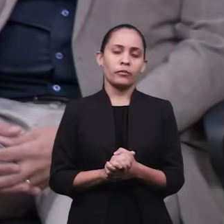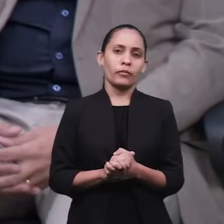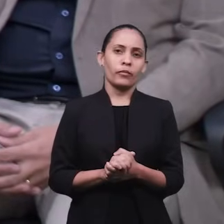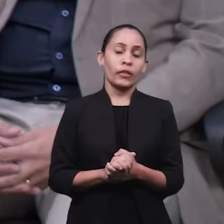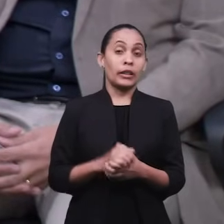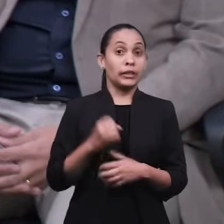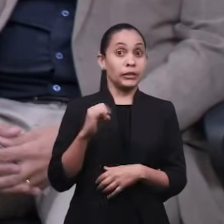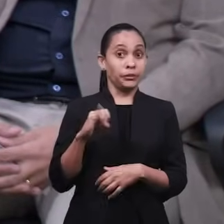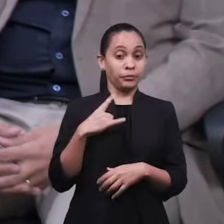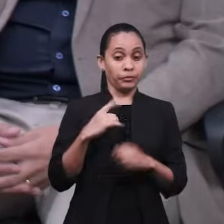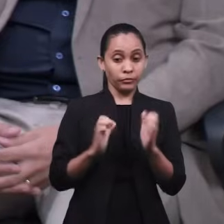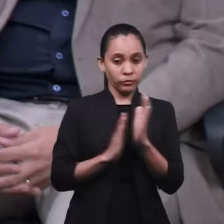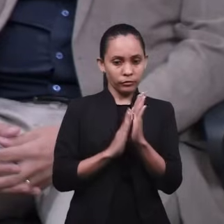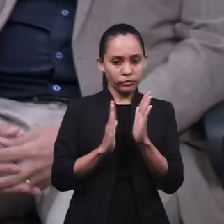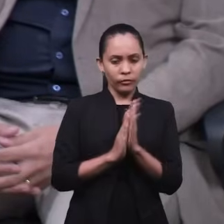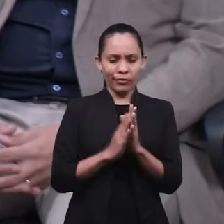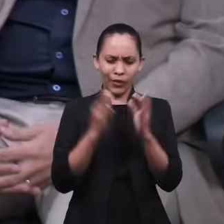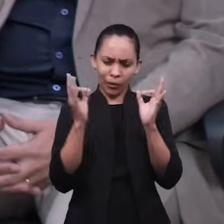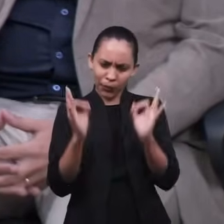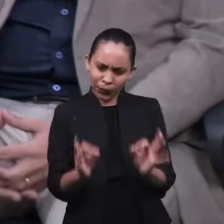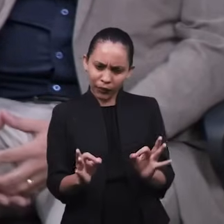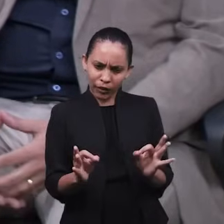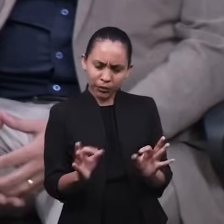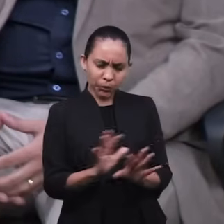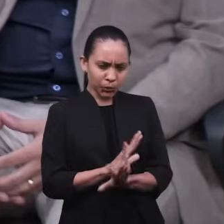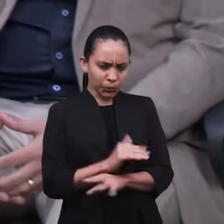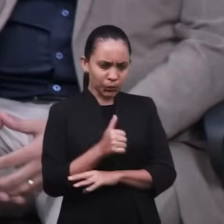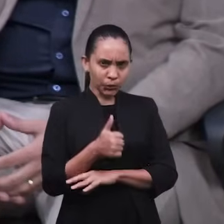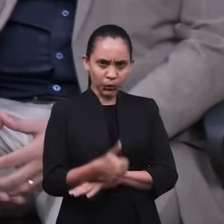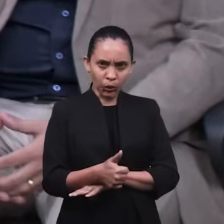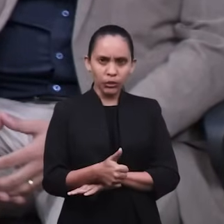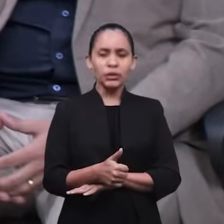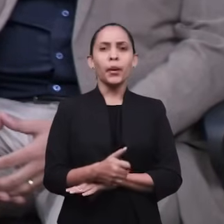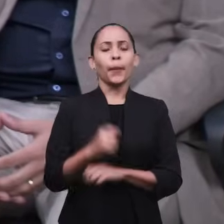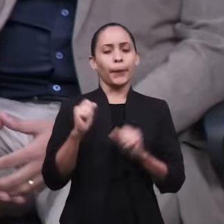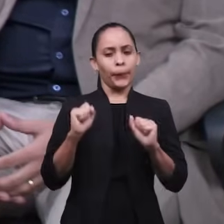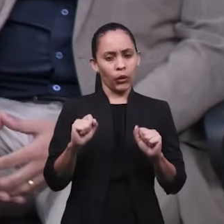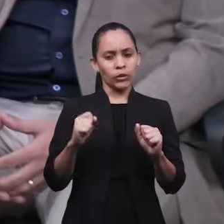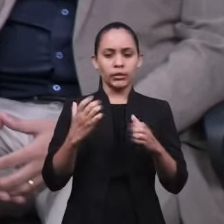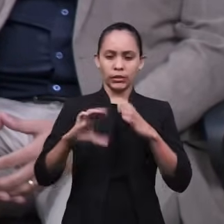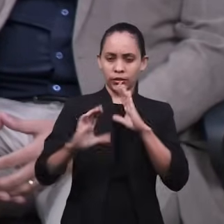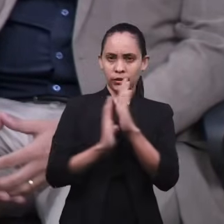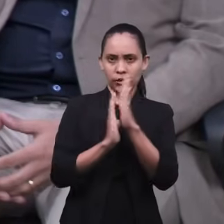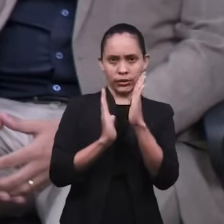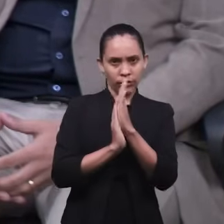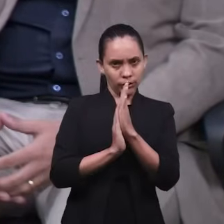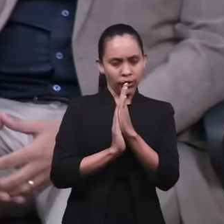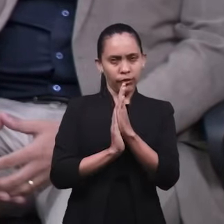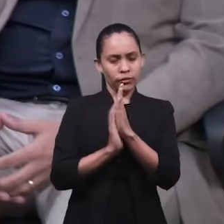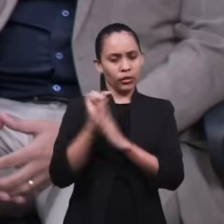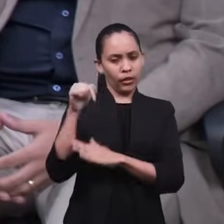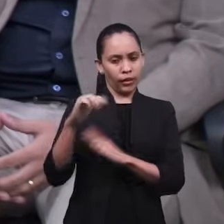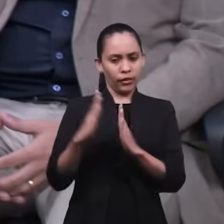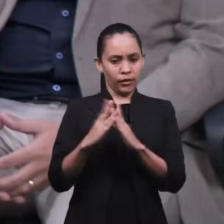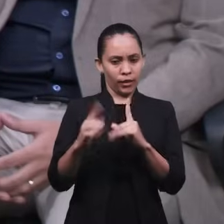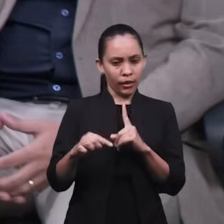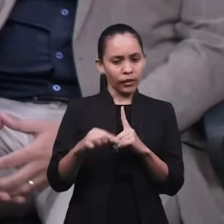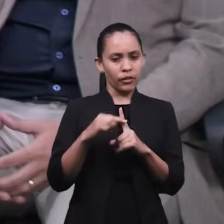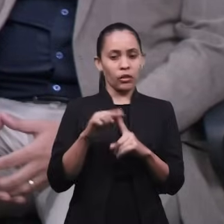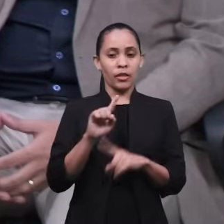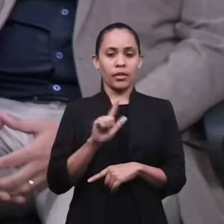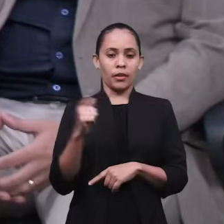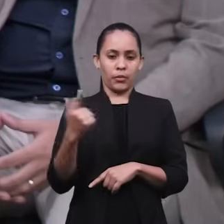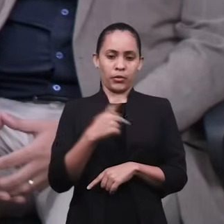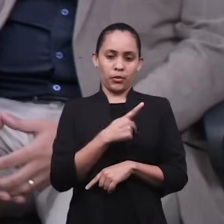Então, esse louvor sendo aprovado, ele pode ser ensaiado na igreja local, e aí